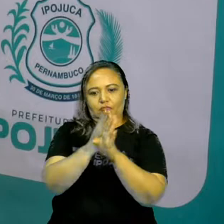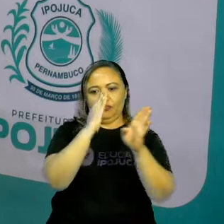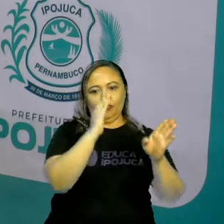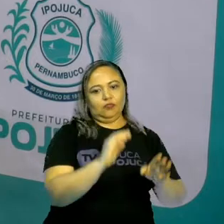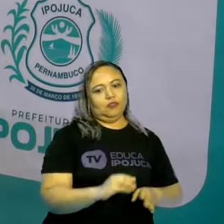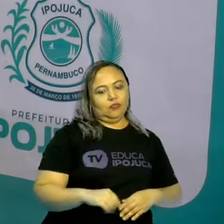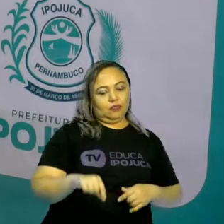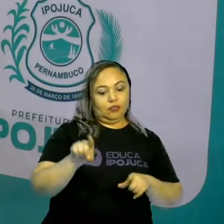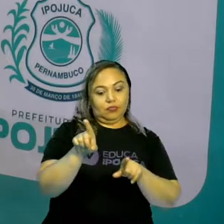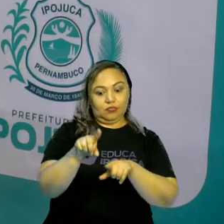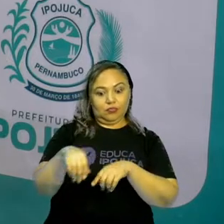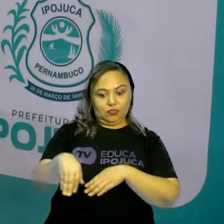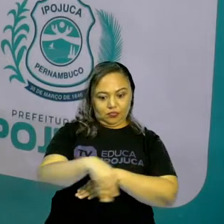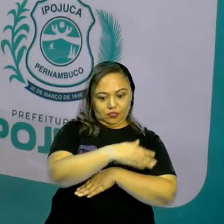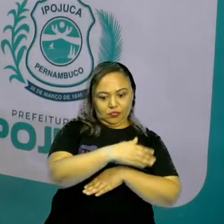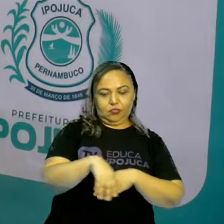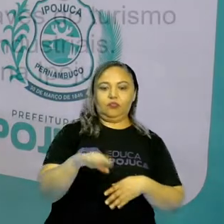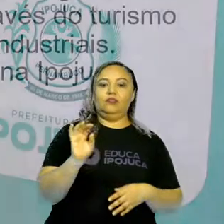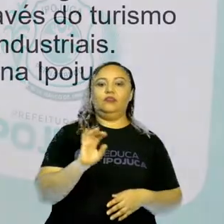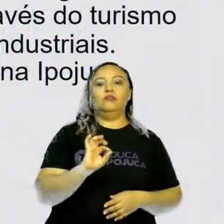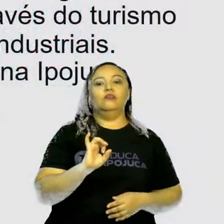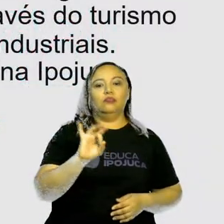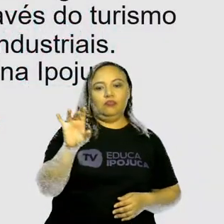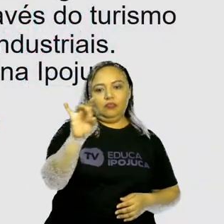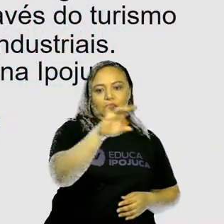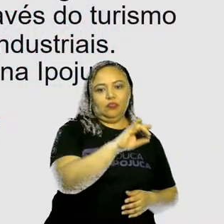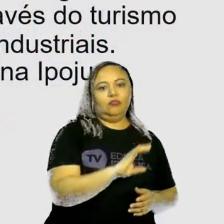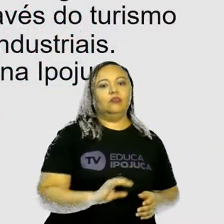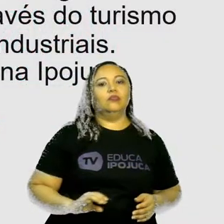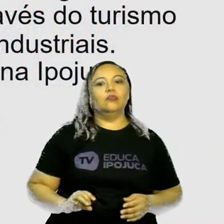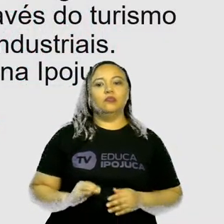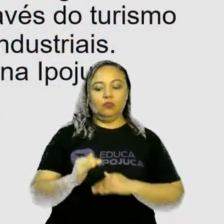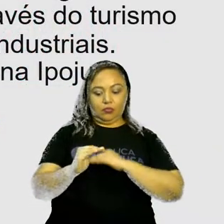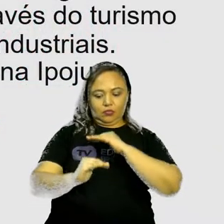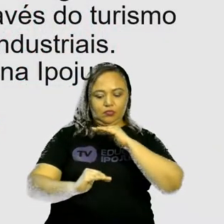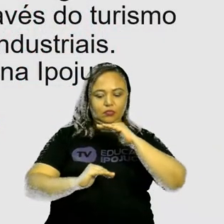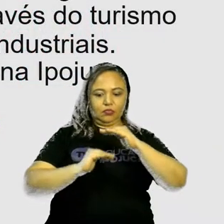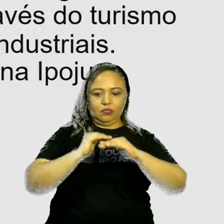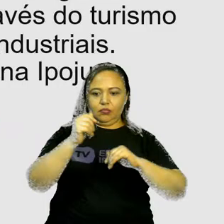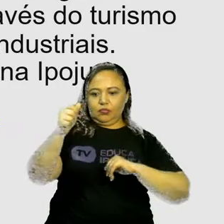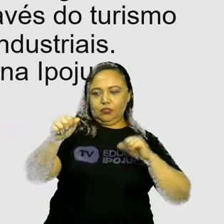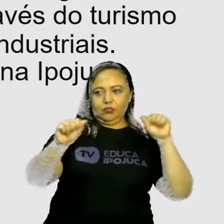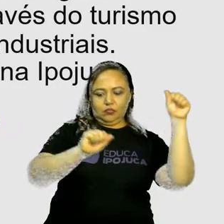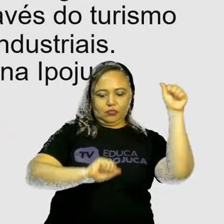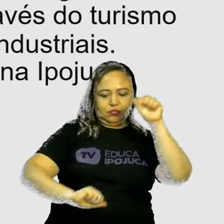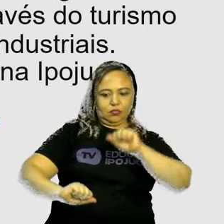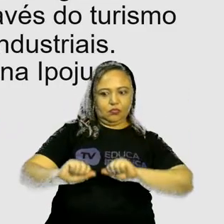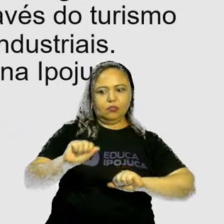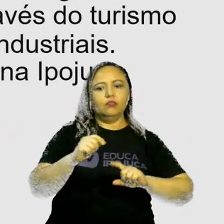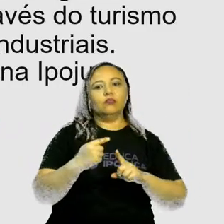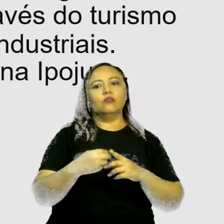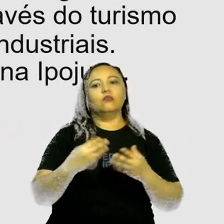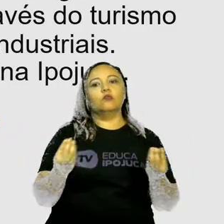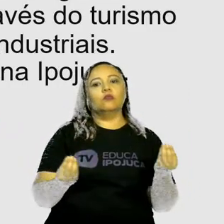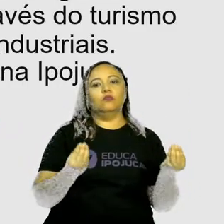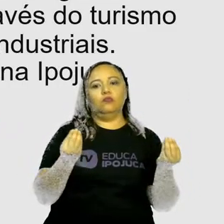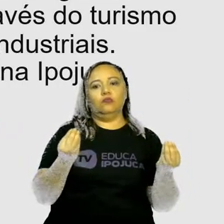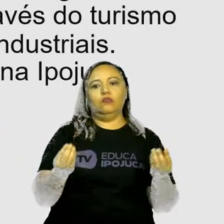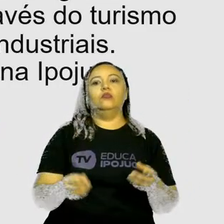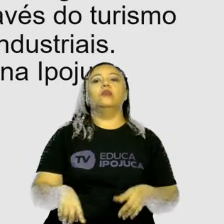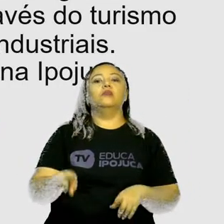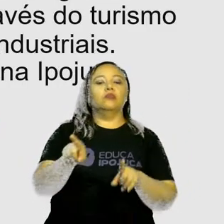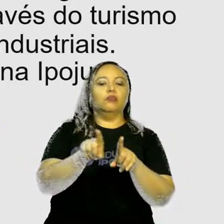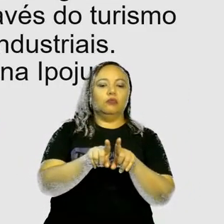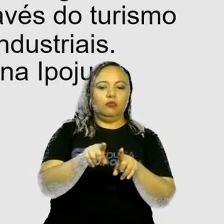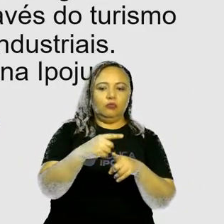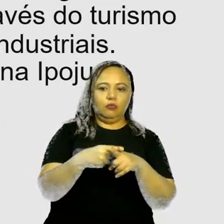de vocês. Crescimento econômico. No início, o desenvolvimento ocorreu pelo cultivo da cana-de-açúcar e pela existência